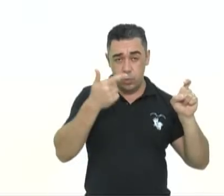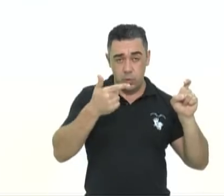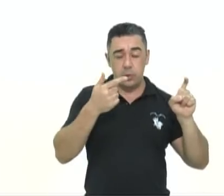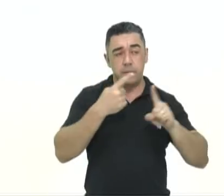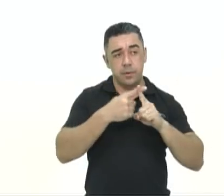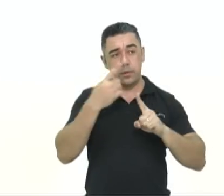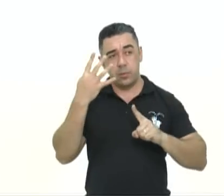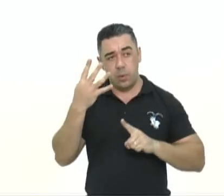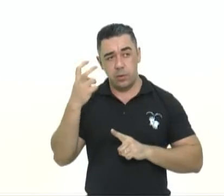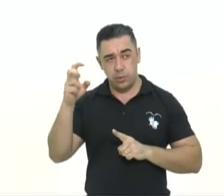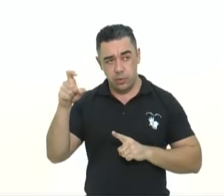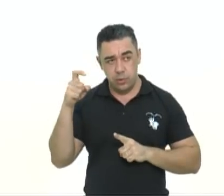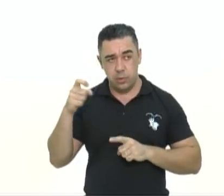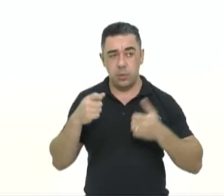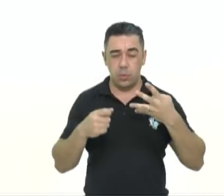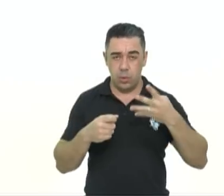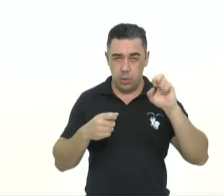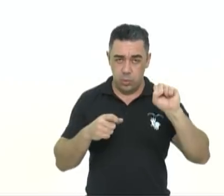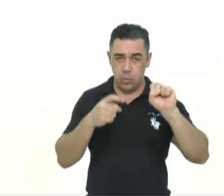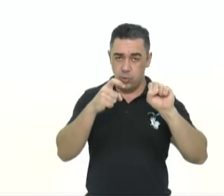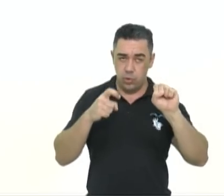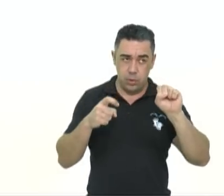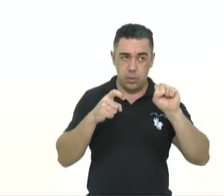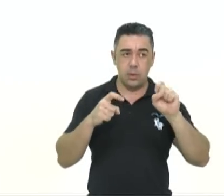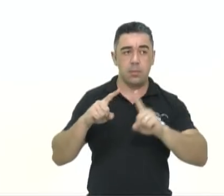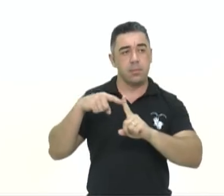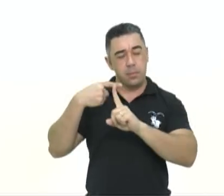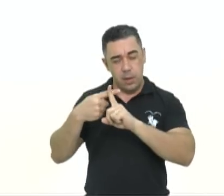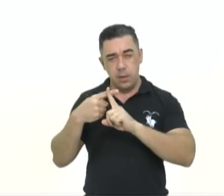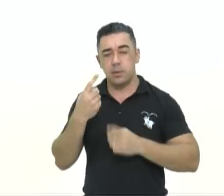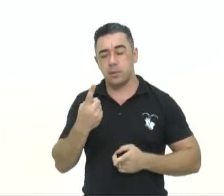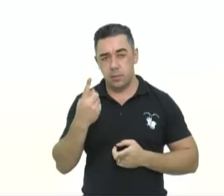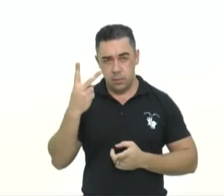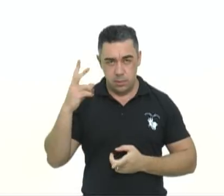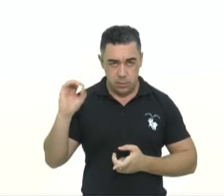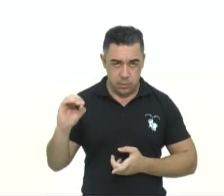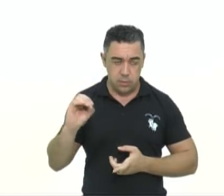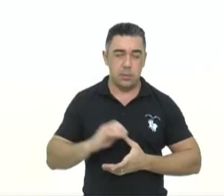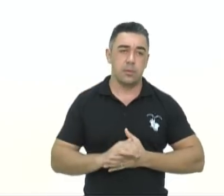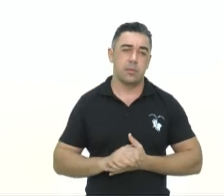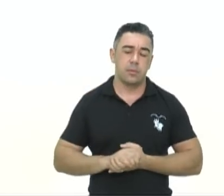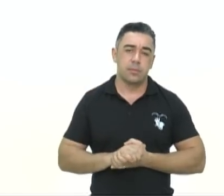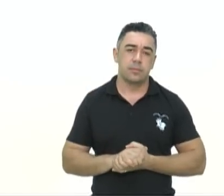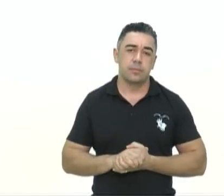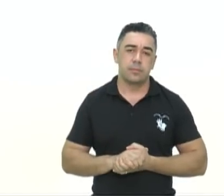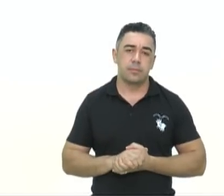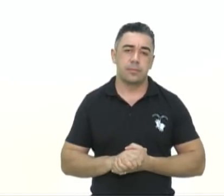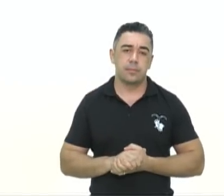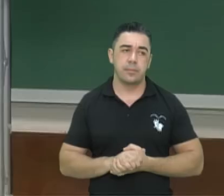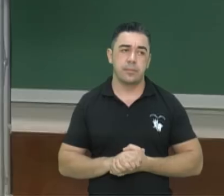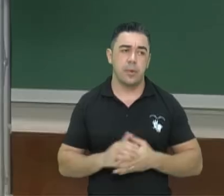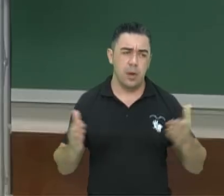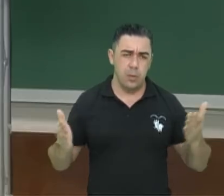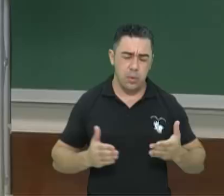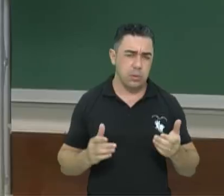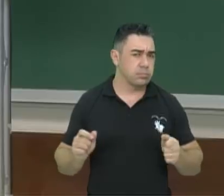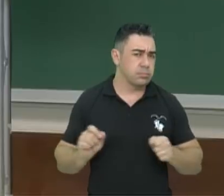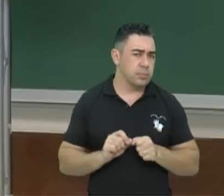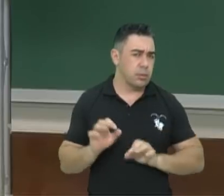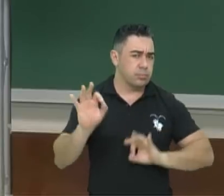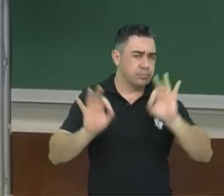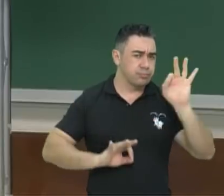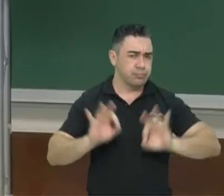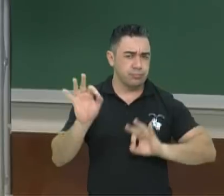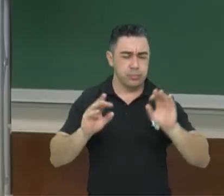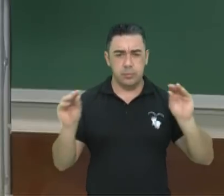vezes 4x é 48x e 12 vezes 10, 120. Agora eu tenho que